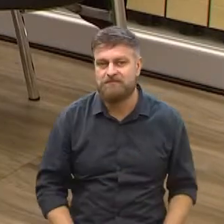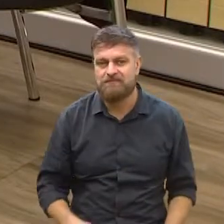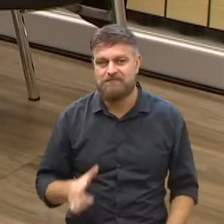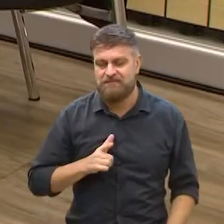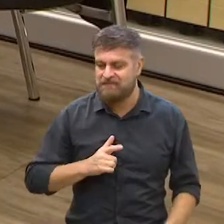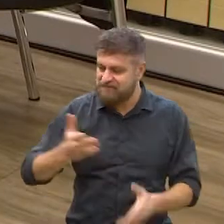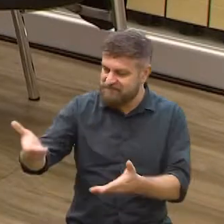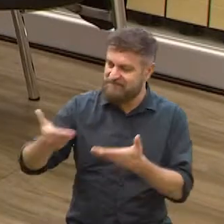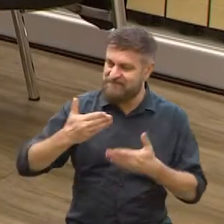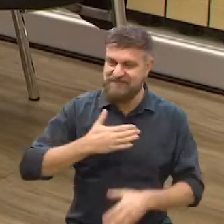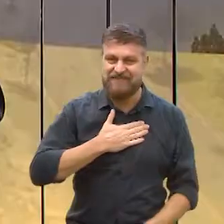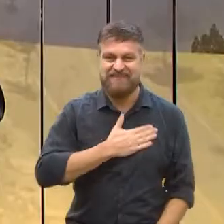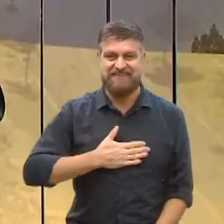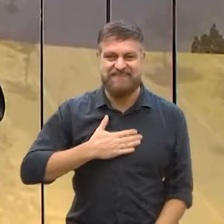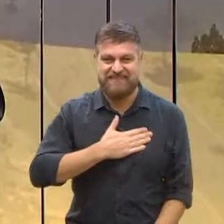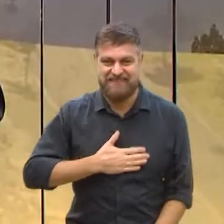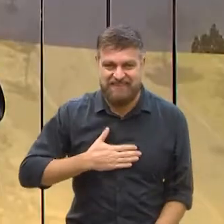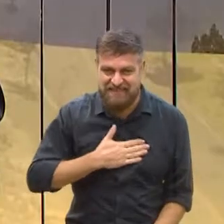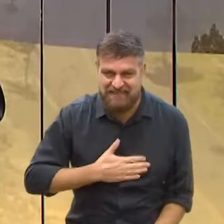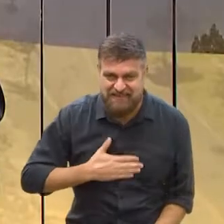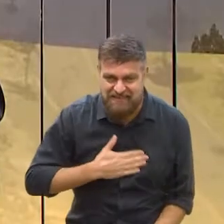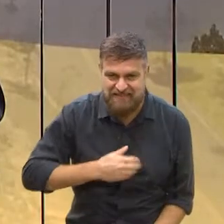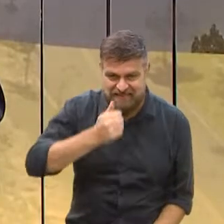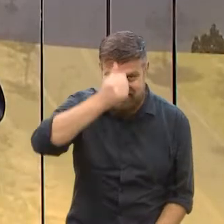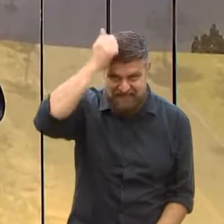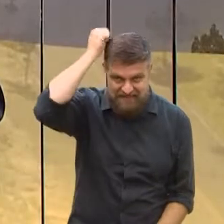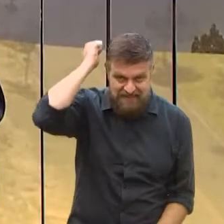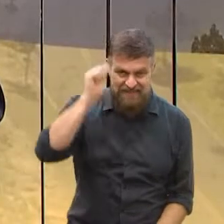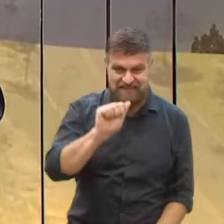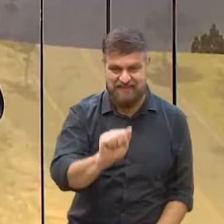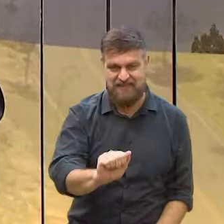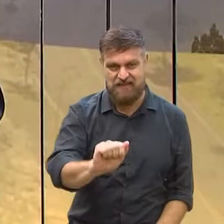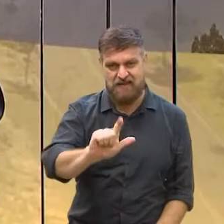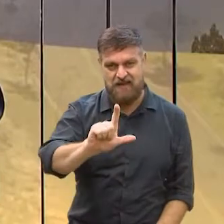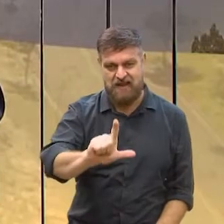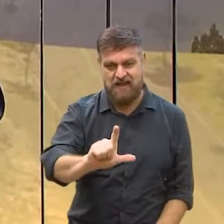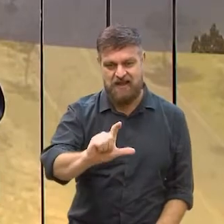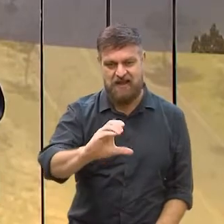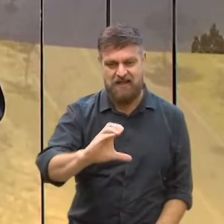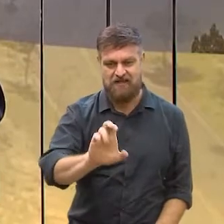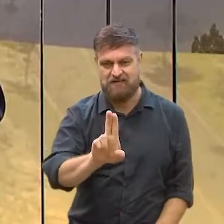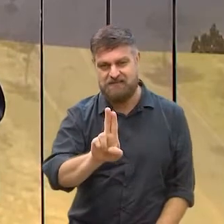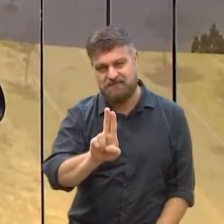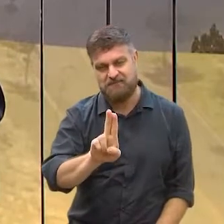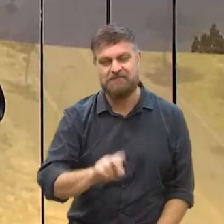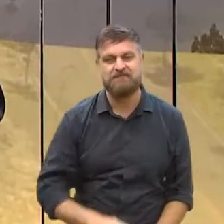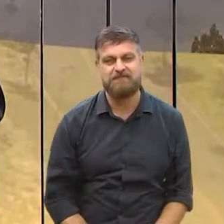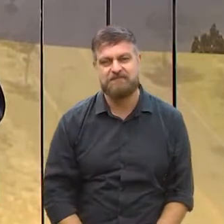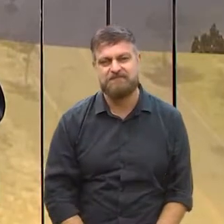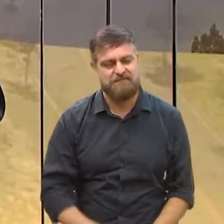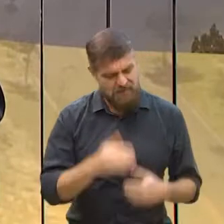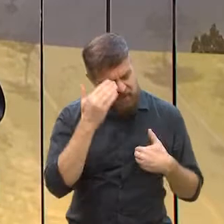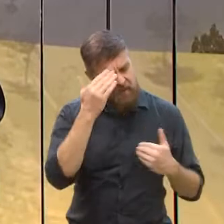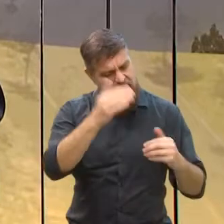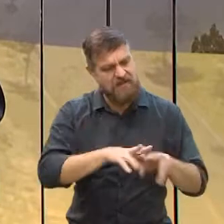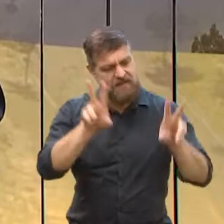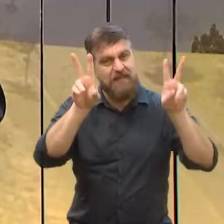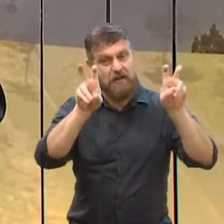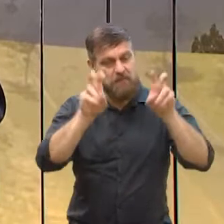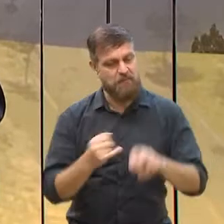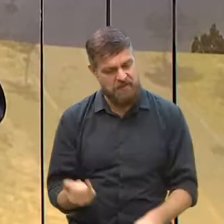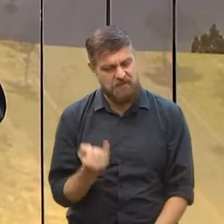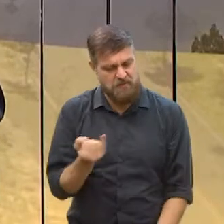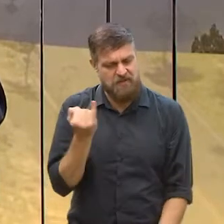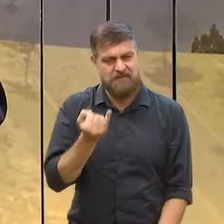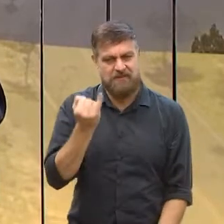as boas-vindas ao doutor Alceu Beane Júnior. Obrigado. Obrigado, Rita. Esse assunto é bem importante